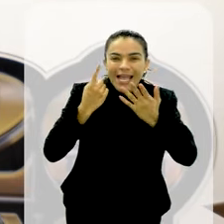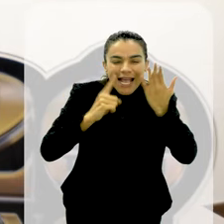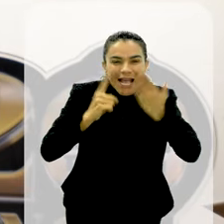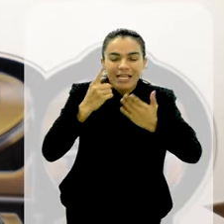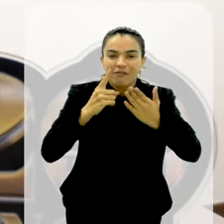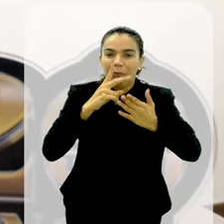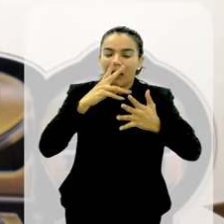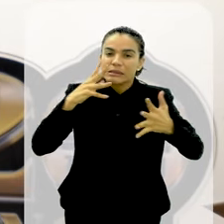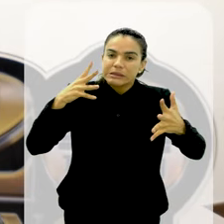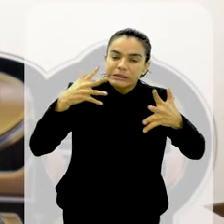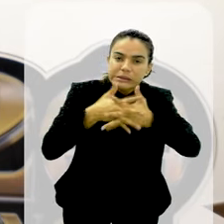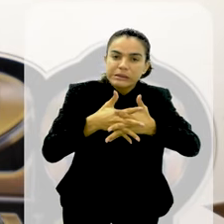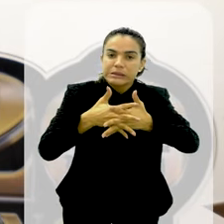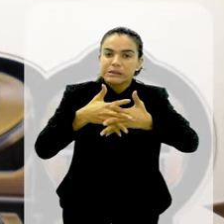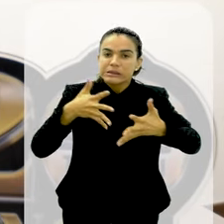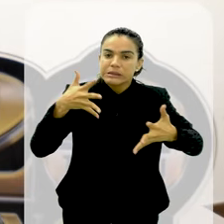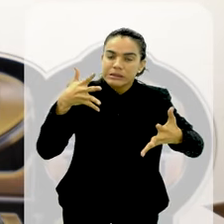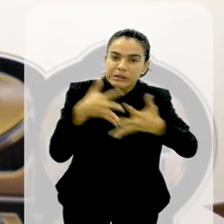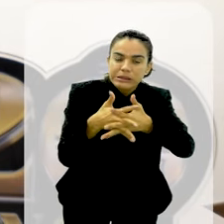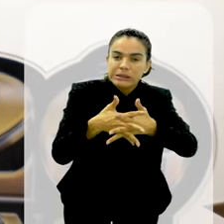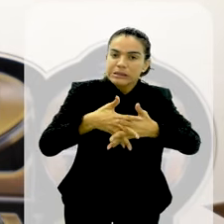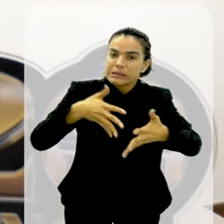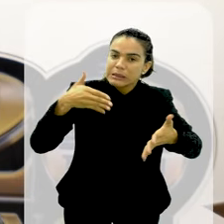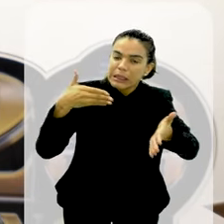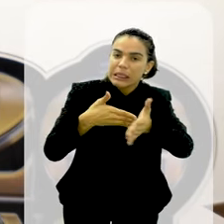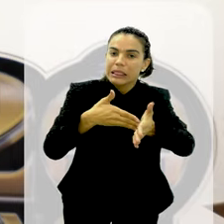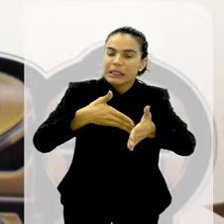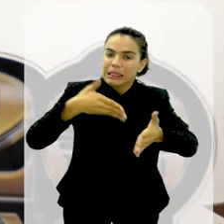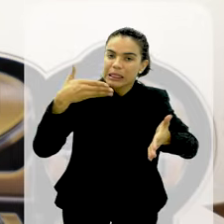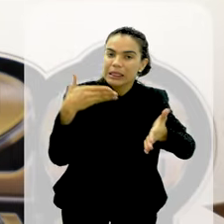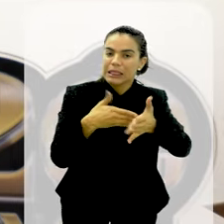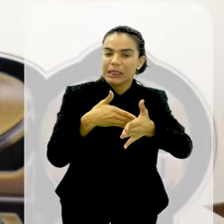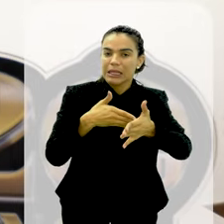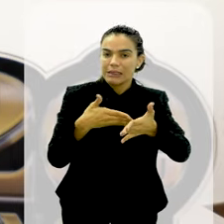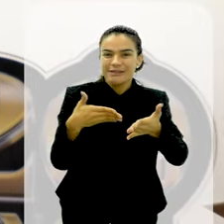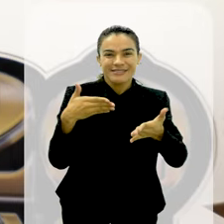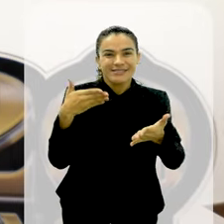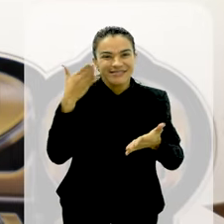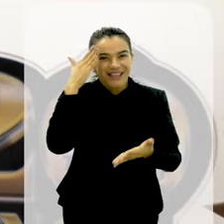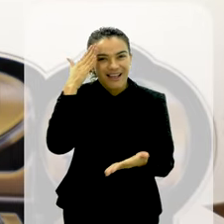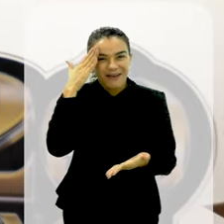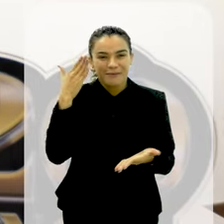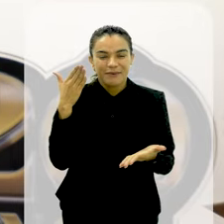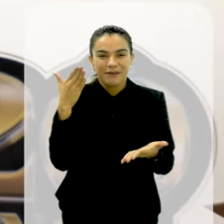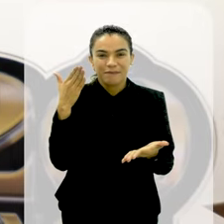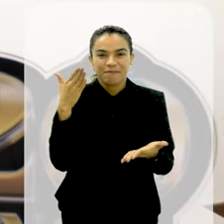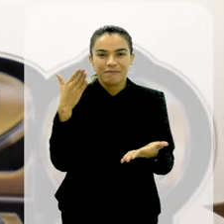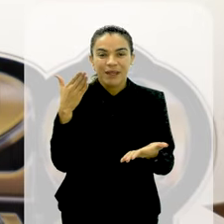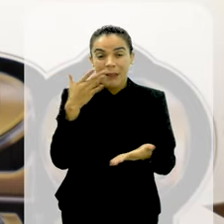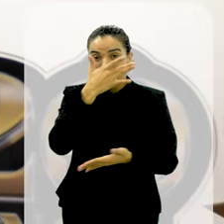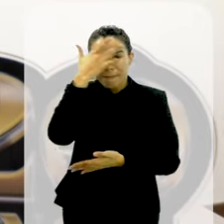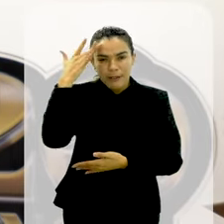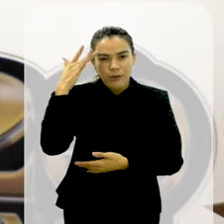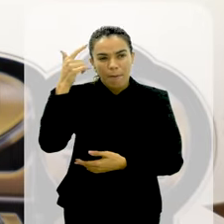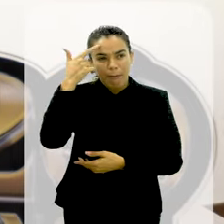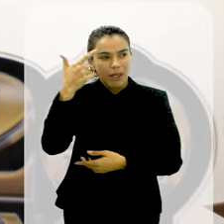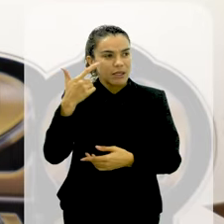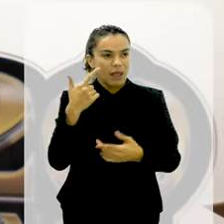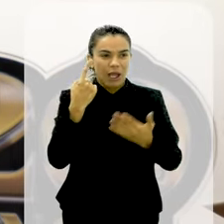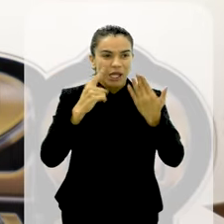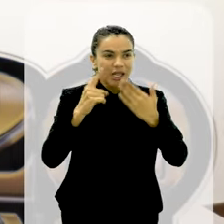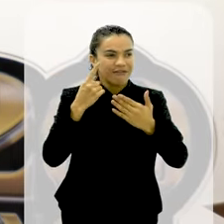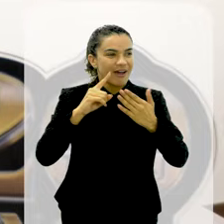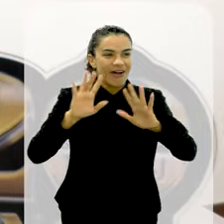os projetos são travados, os projetos são presos. É impressionante isso, né? O pessoal acha que o carnaval